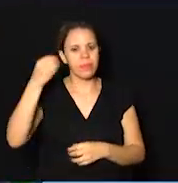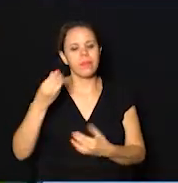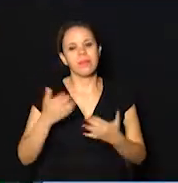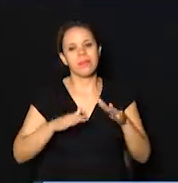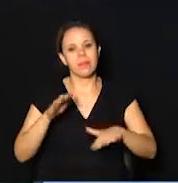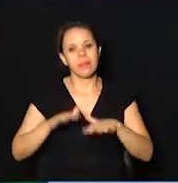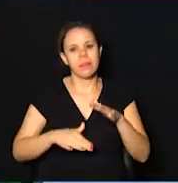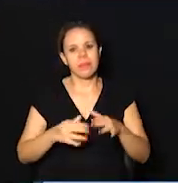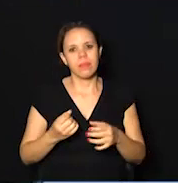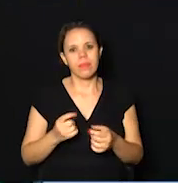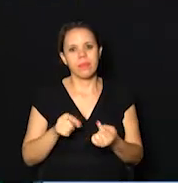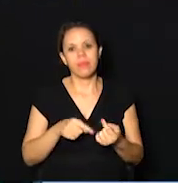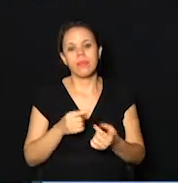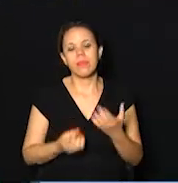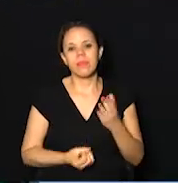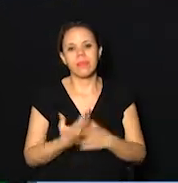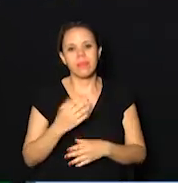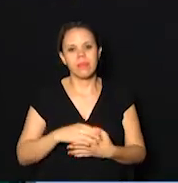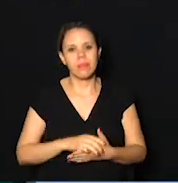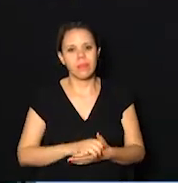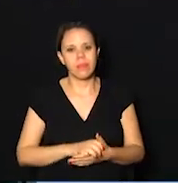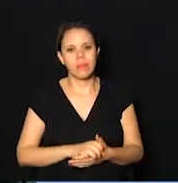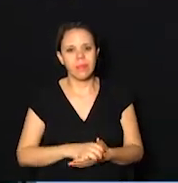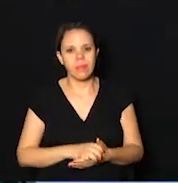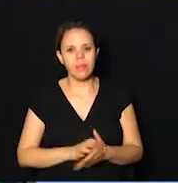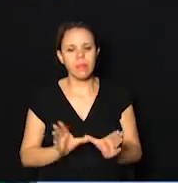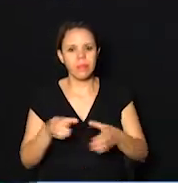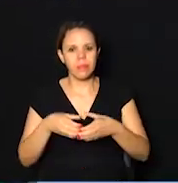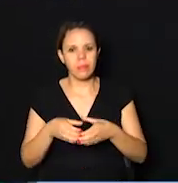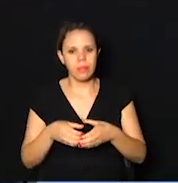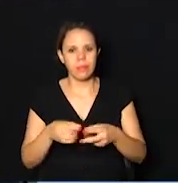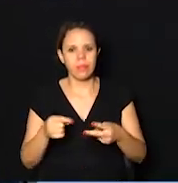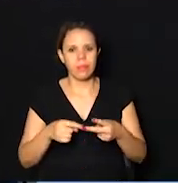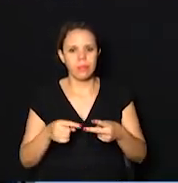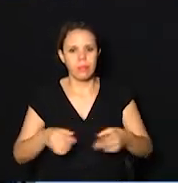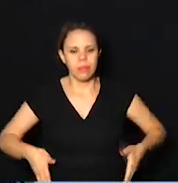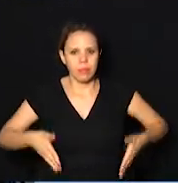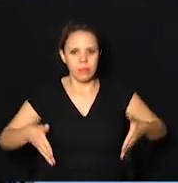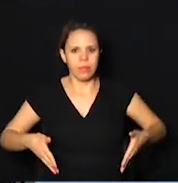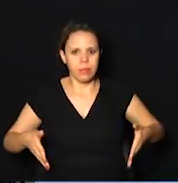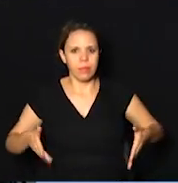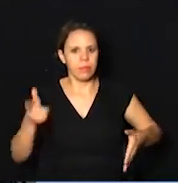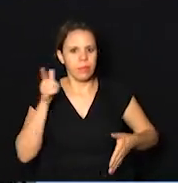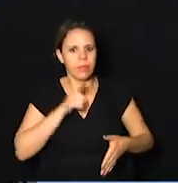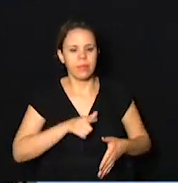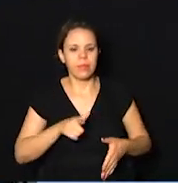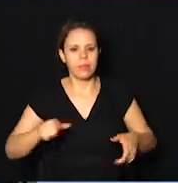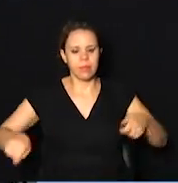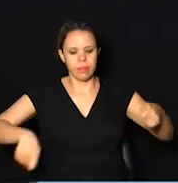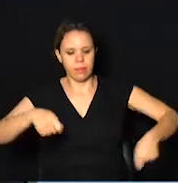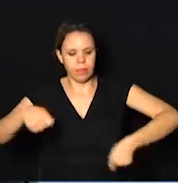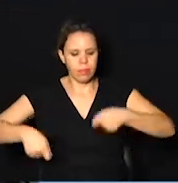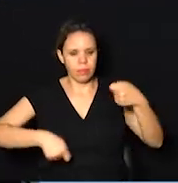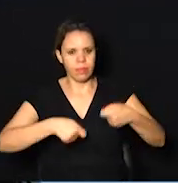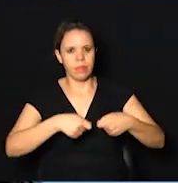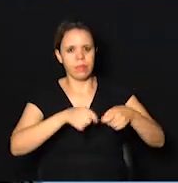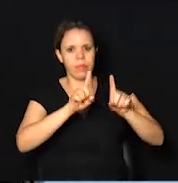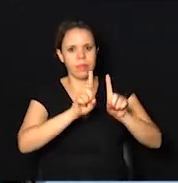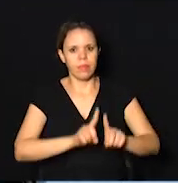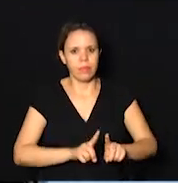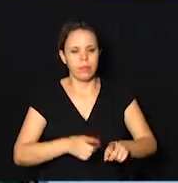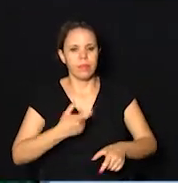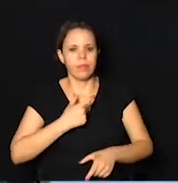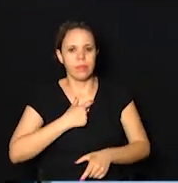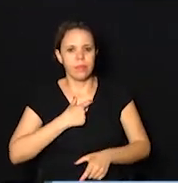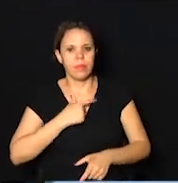coincidência ou destino mesmo que a gente eu tava na equipe classe dois cadeirantes que fez o fechamento do tênis de mesa para mim e